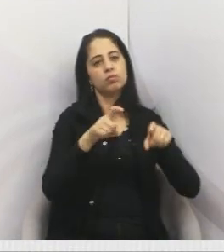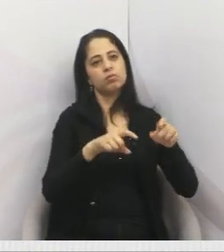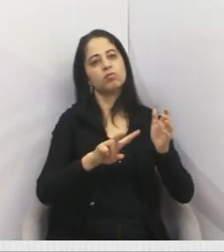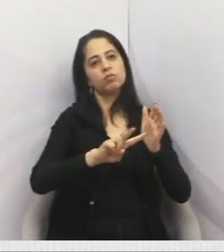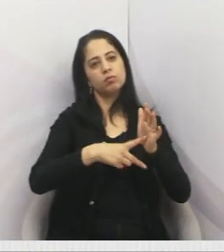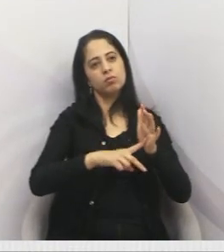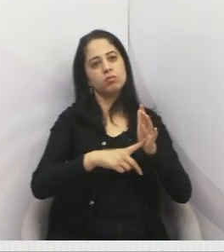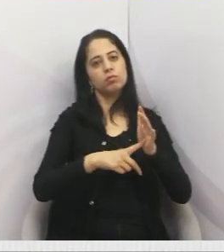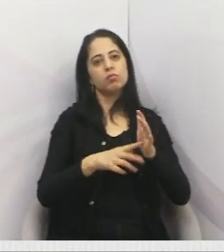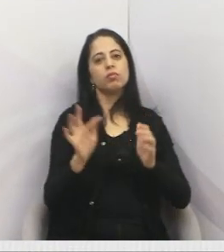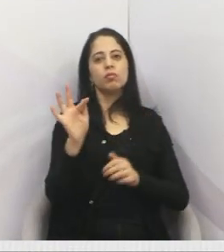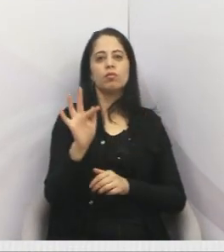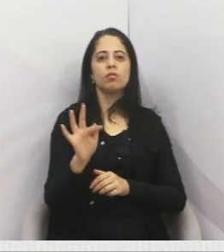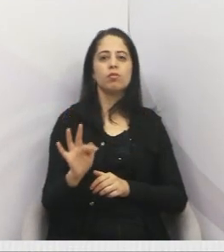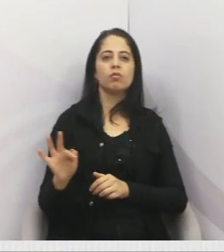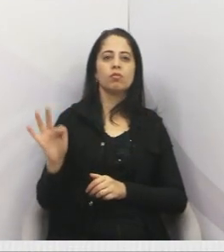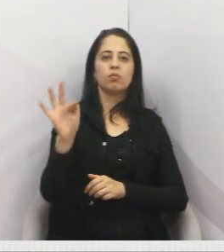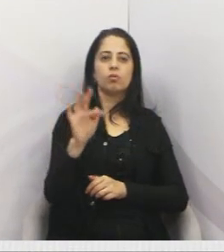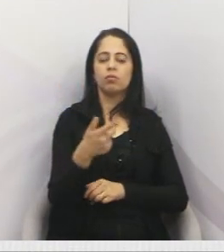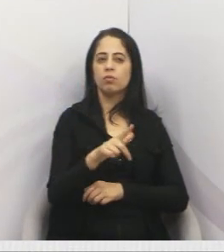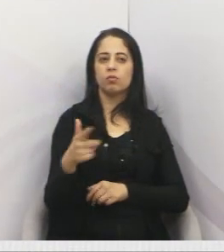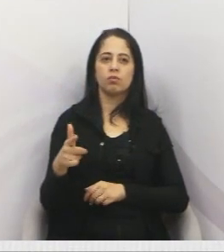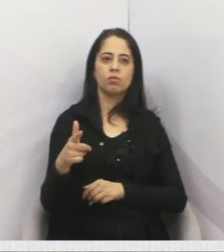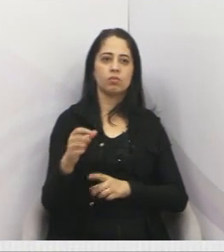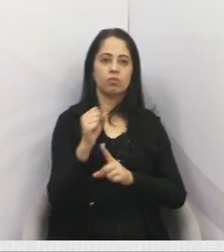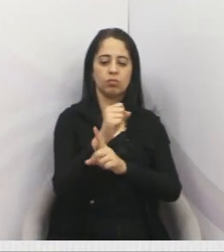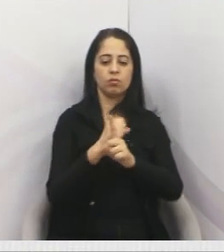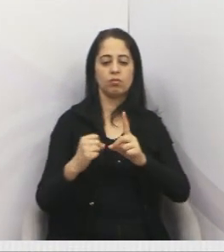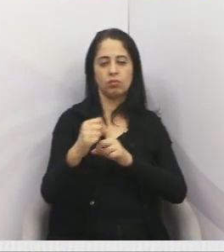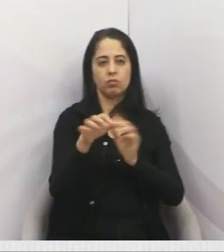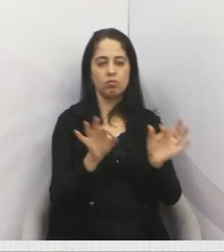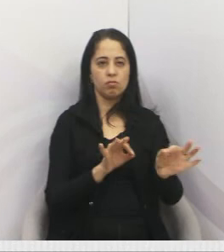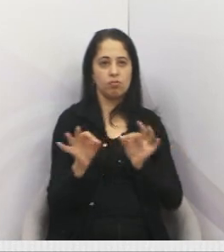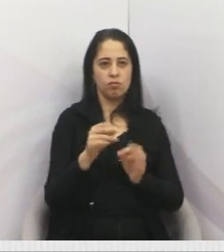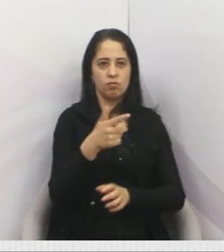entidades acadêmicas em branco e organização da sociedade civil em branco.